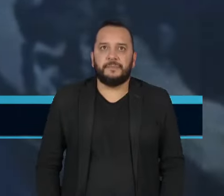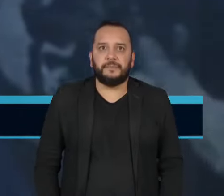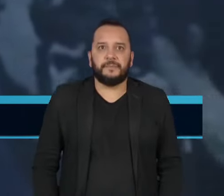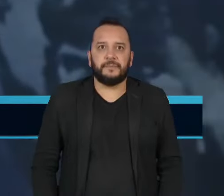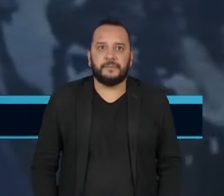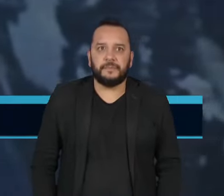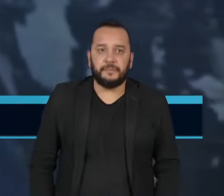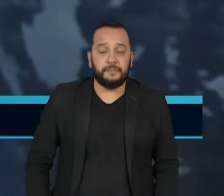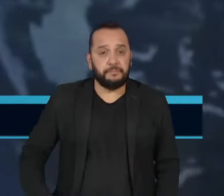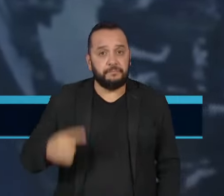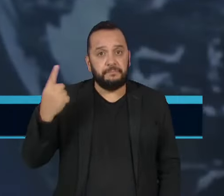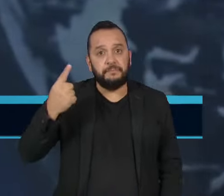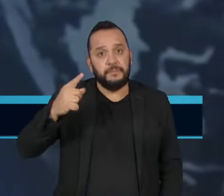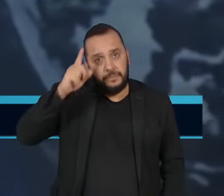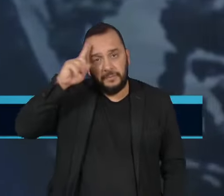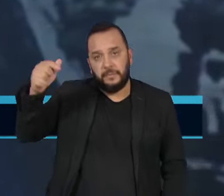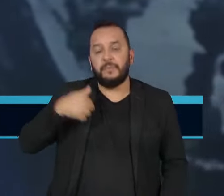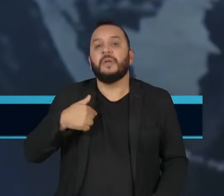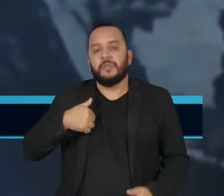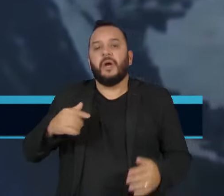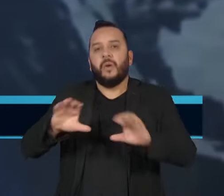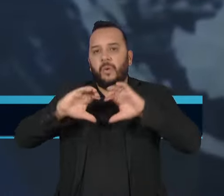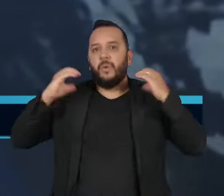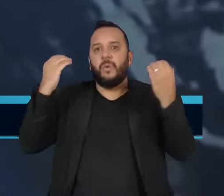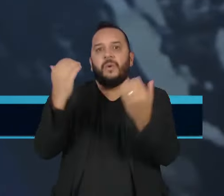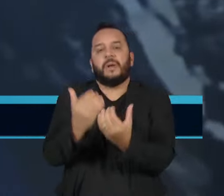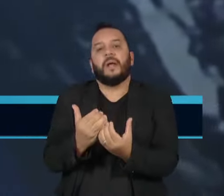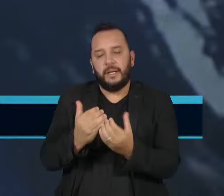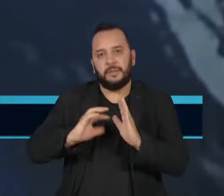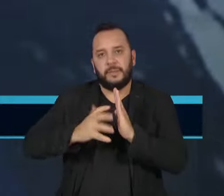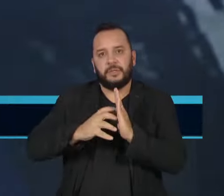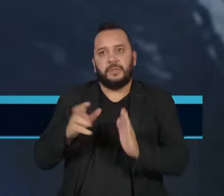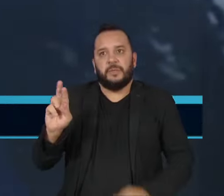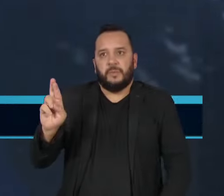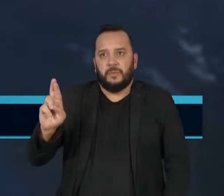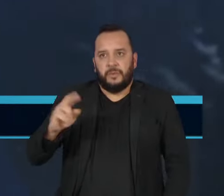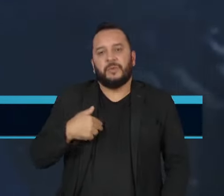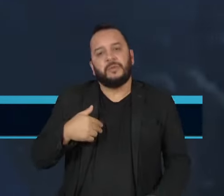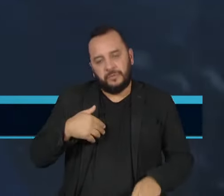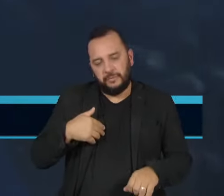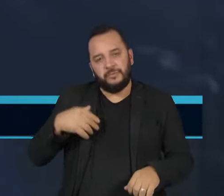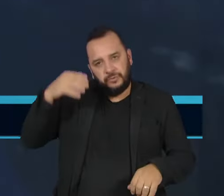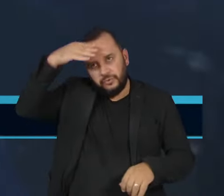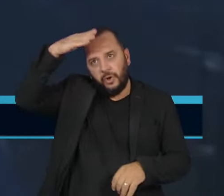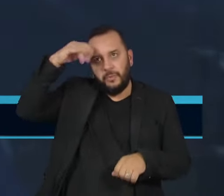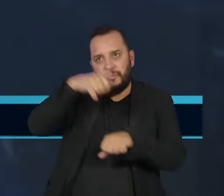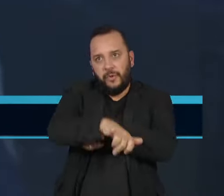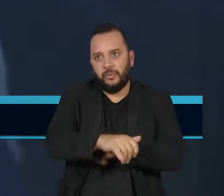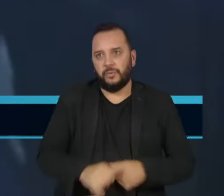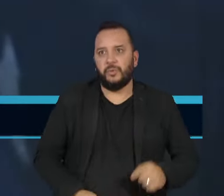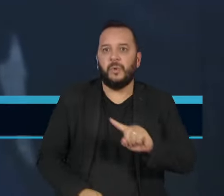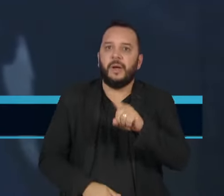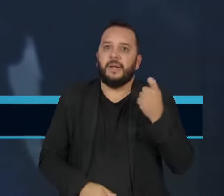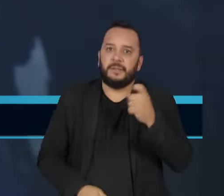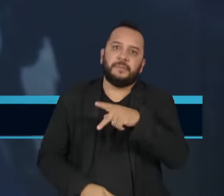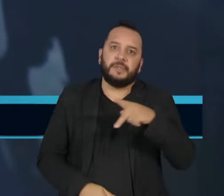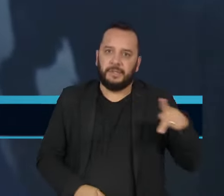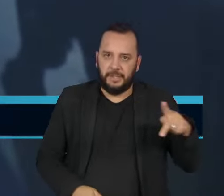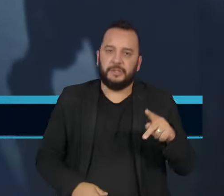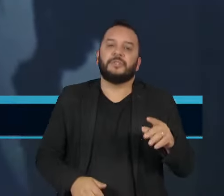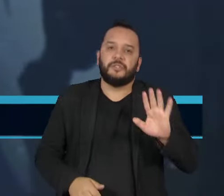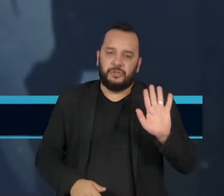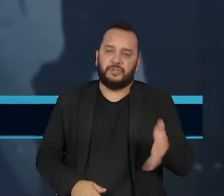O primeiro dia de convenção do Partido Republicano não contou com a presença de Donald Trump. O ex-presidente, que teve a